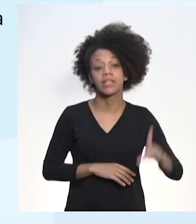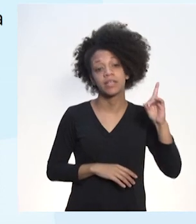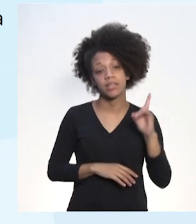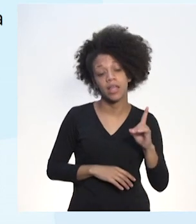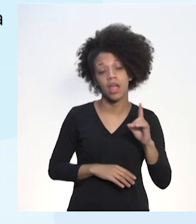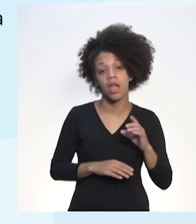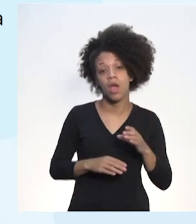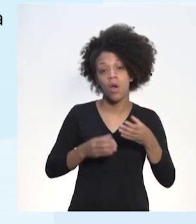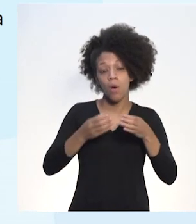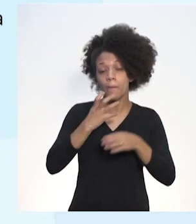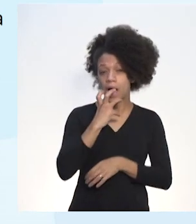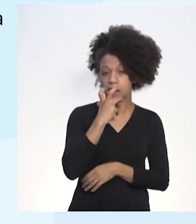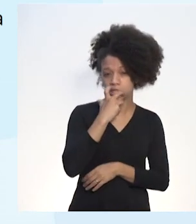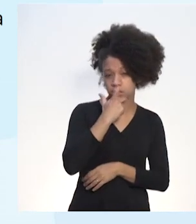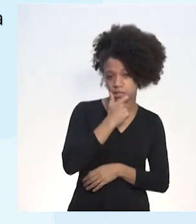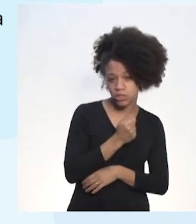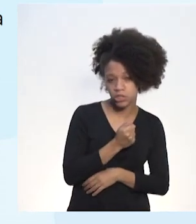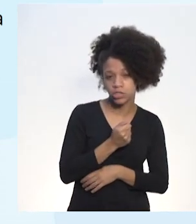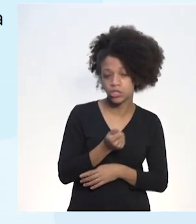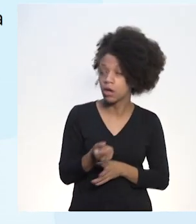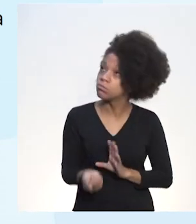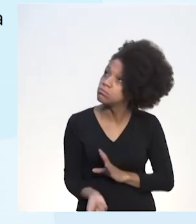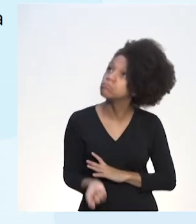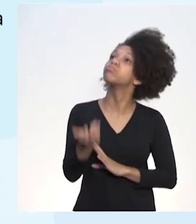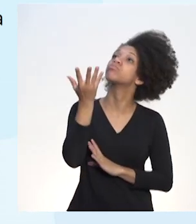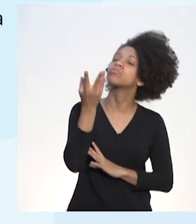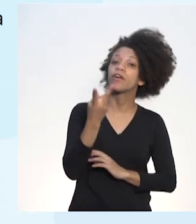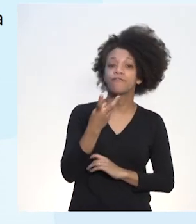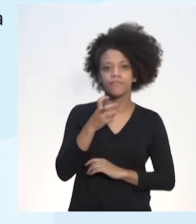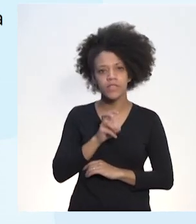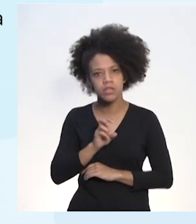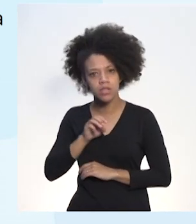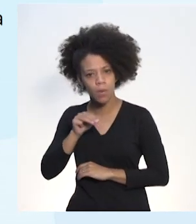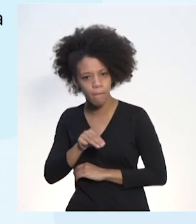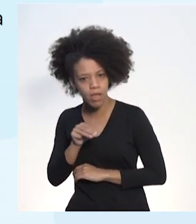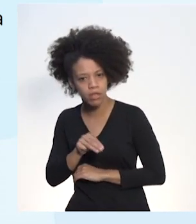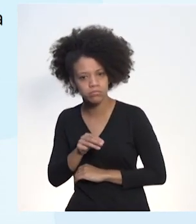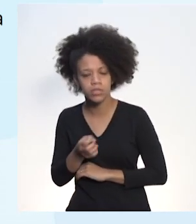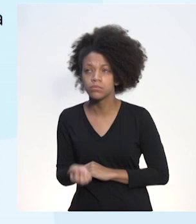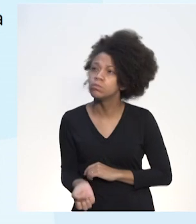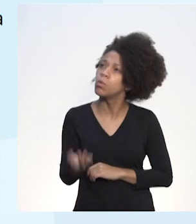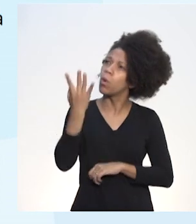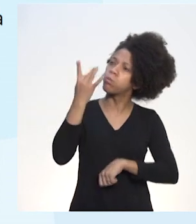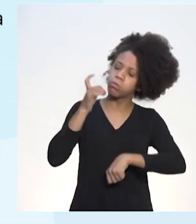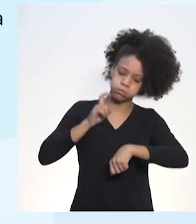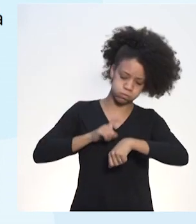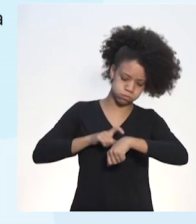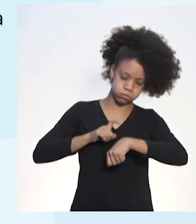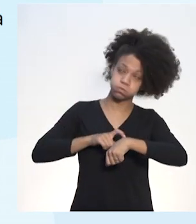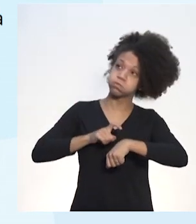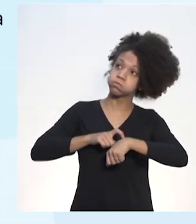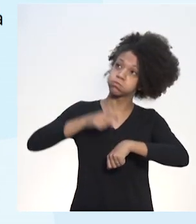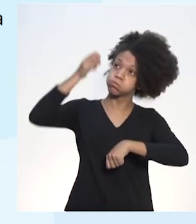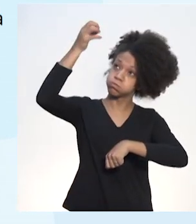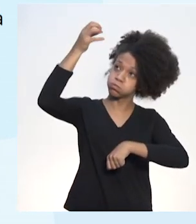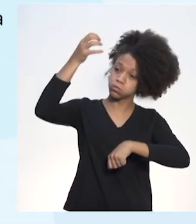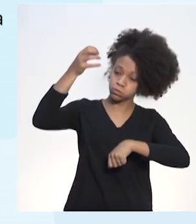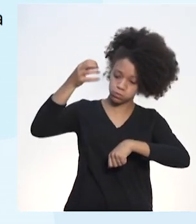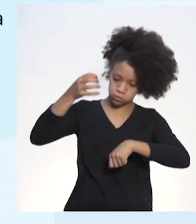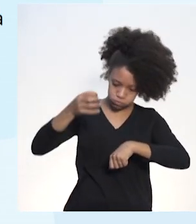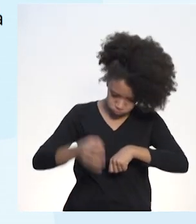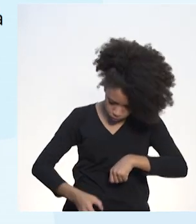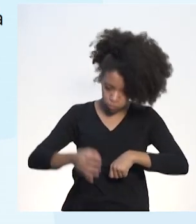de 25 metros e determinar o tempo de queda dela até atingir o